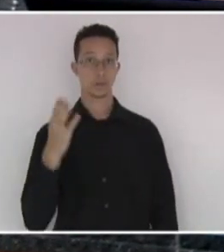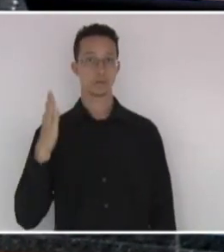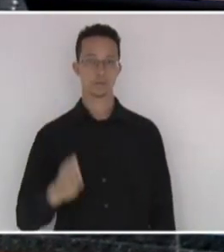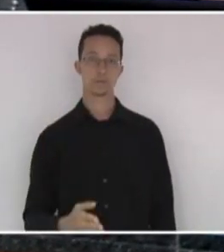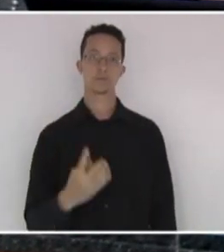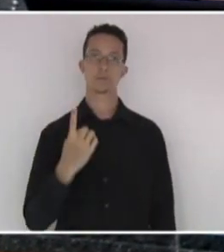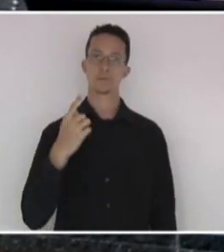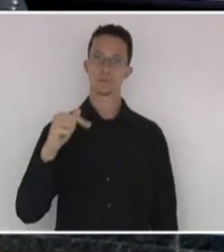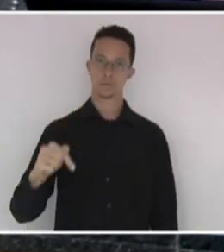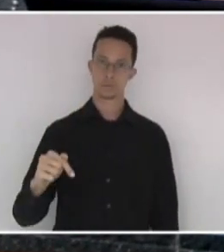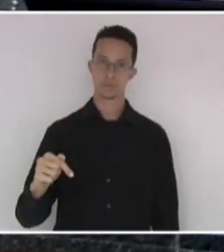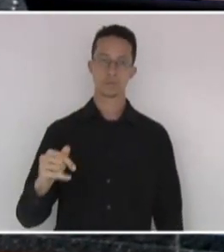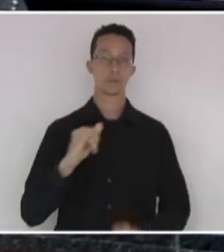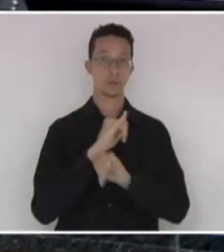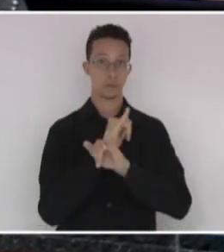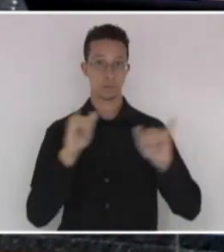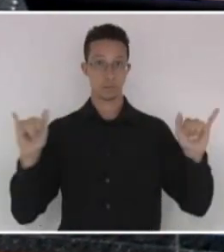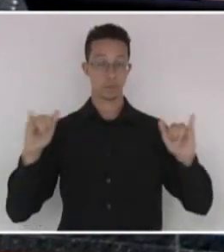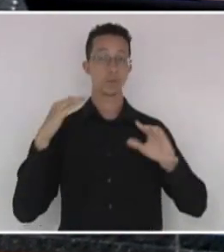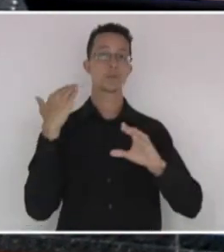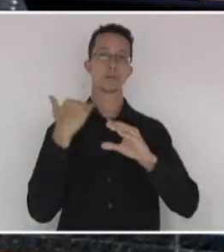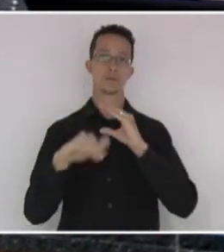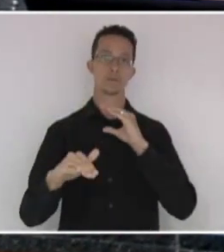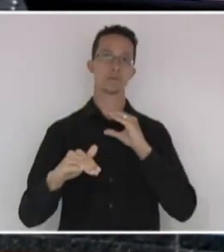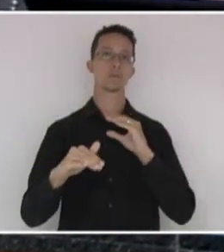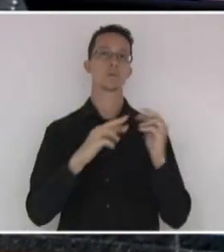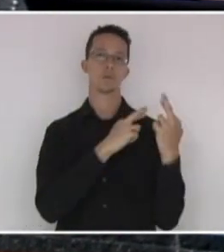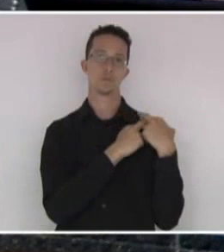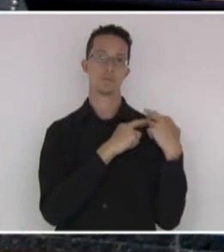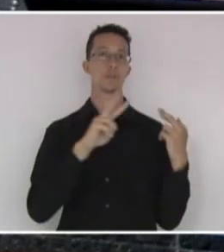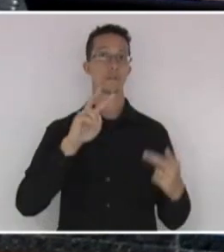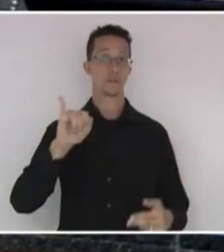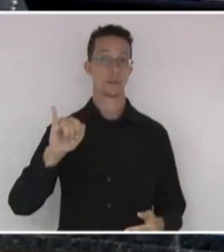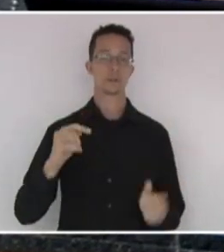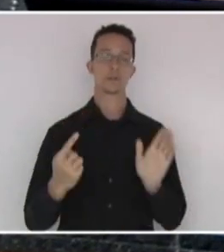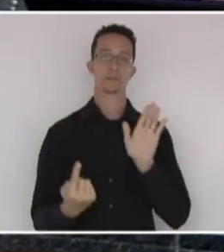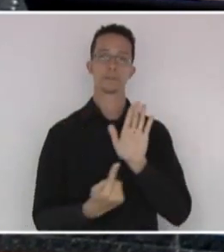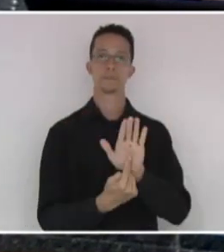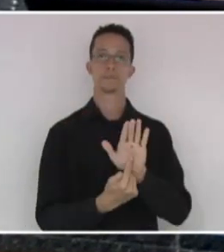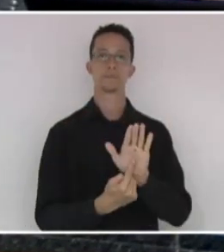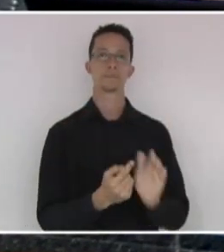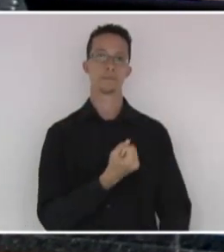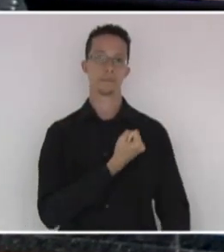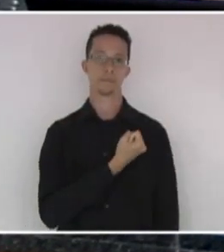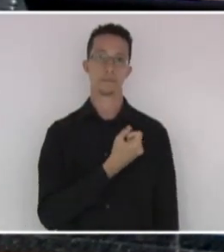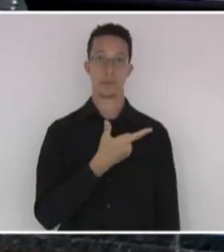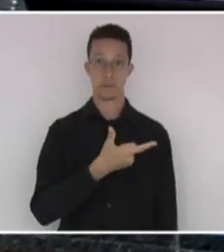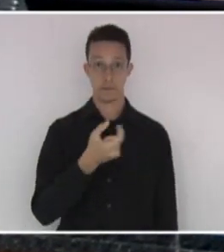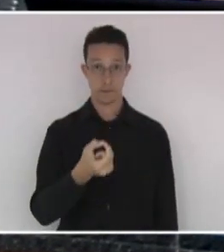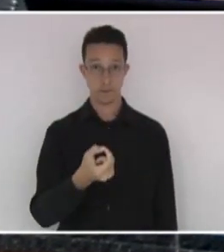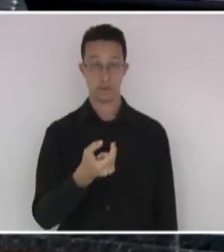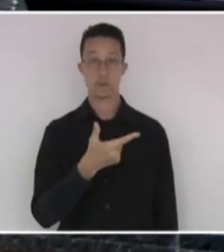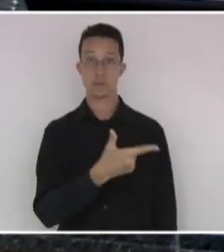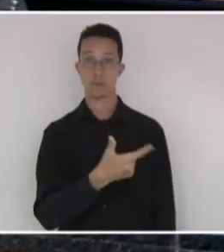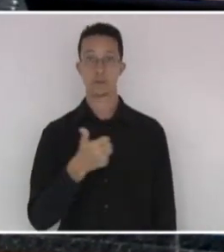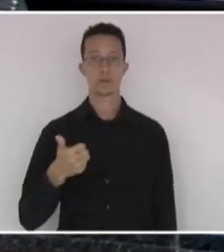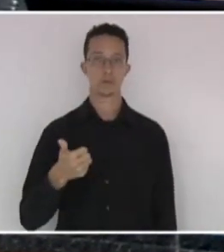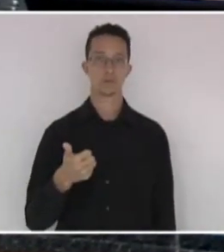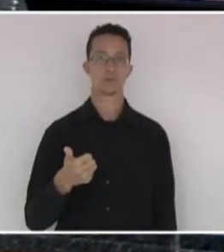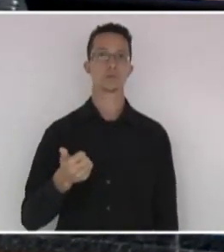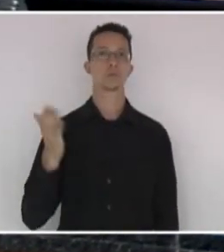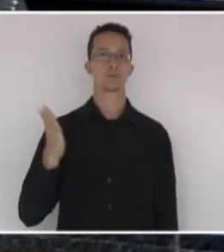e comunicou que encaminhará aos destinatários as indicações números 20